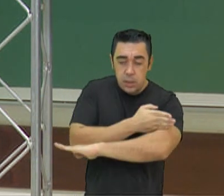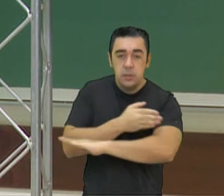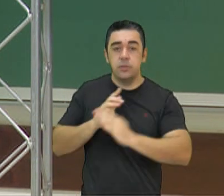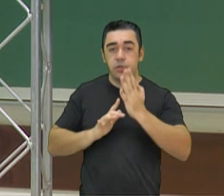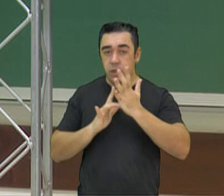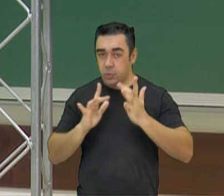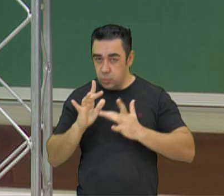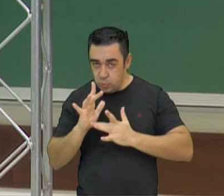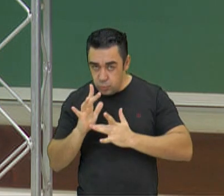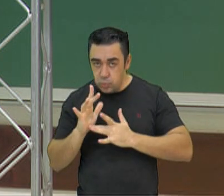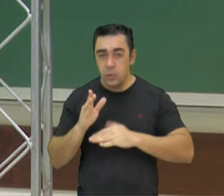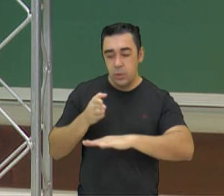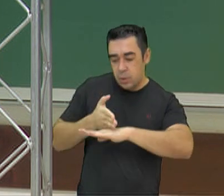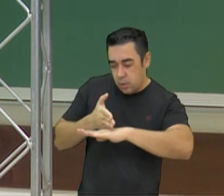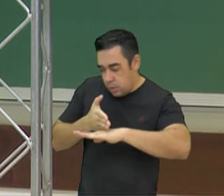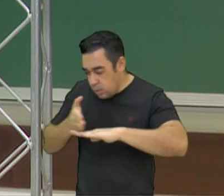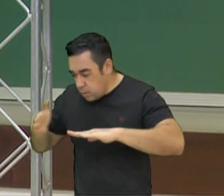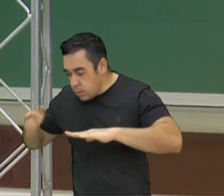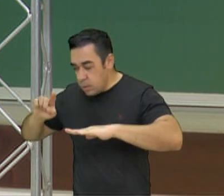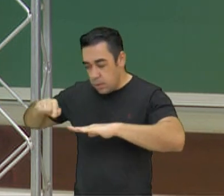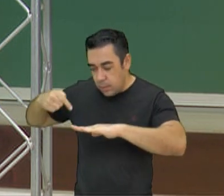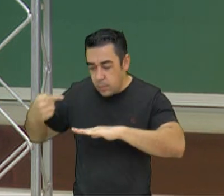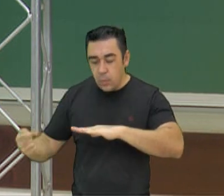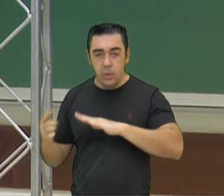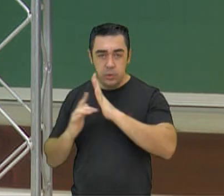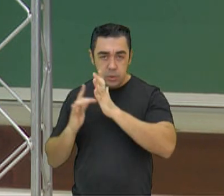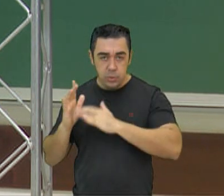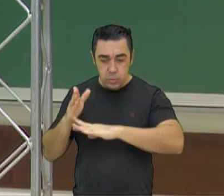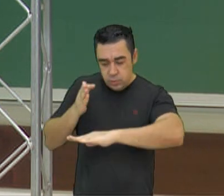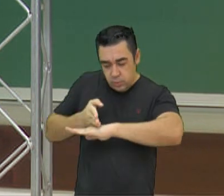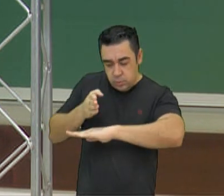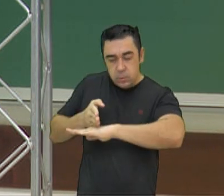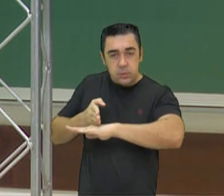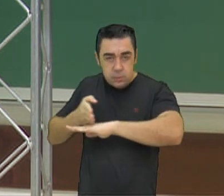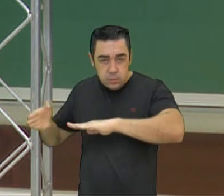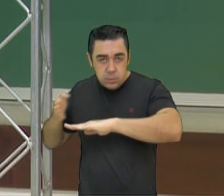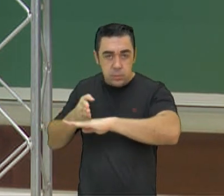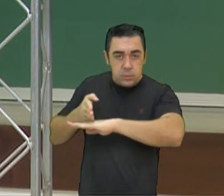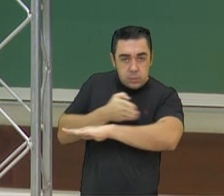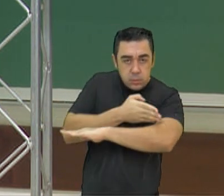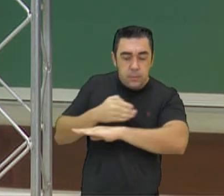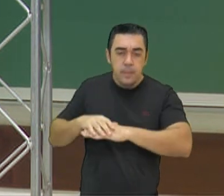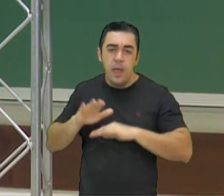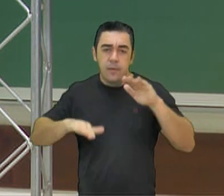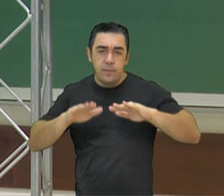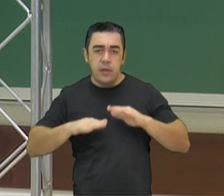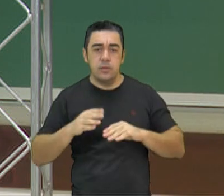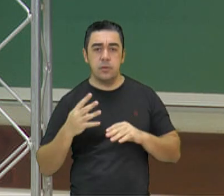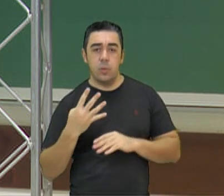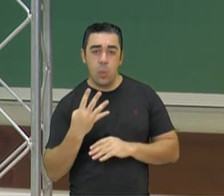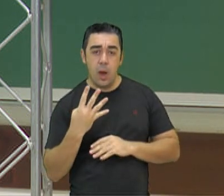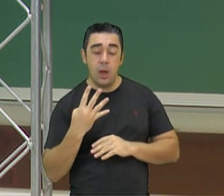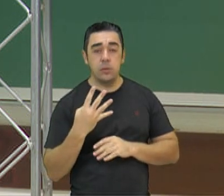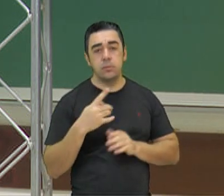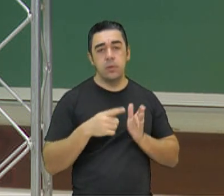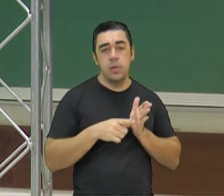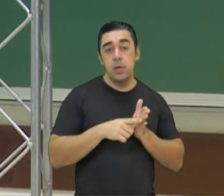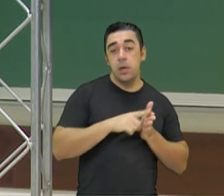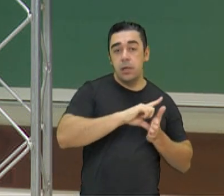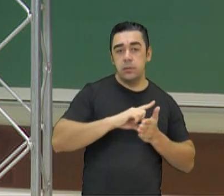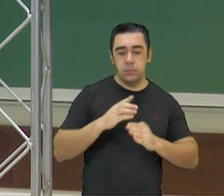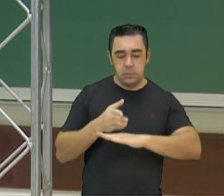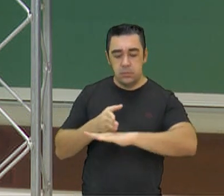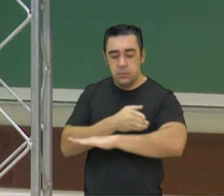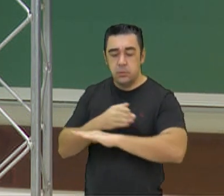de Cristo. Então, como a gente sempre fala do Império Romano, 4 antes de Cristo. E hoje, estamos